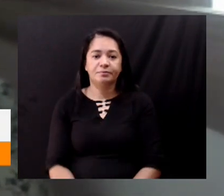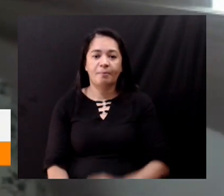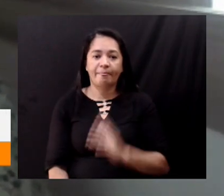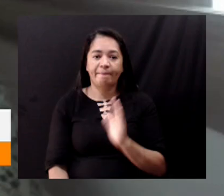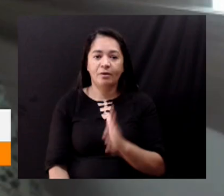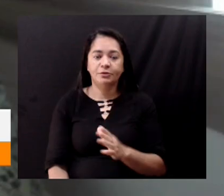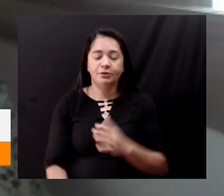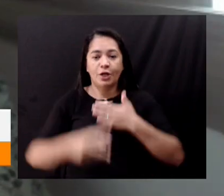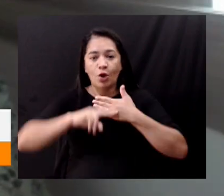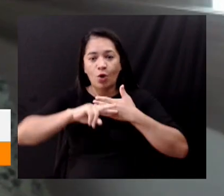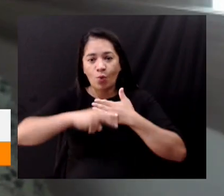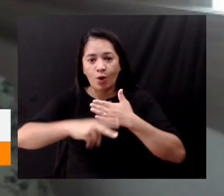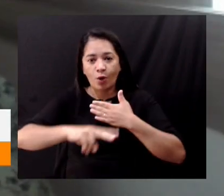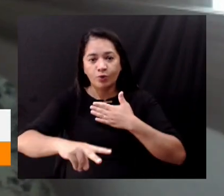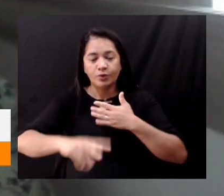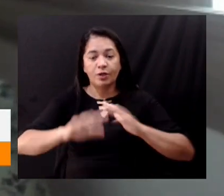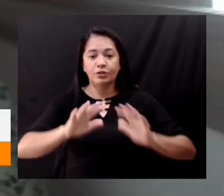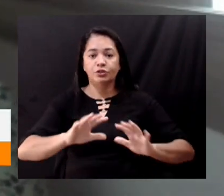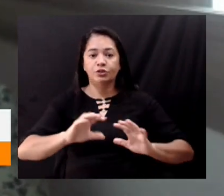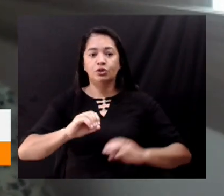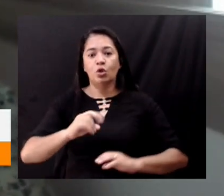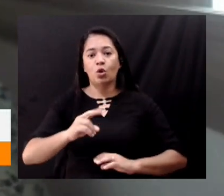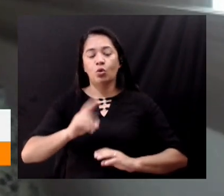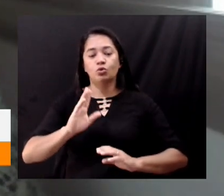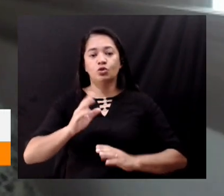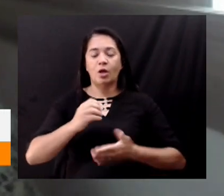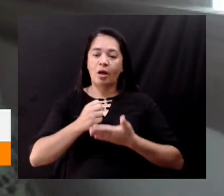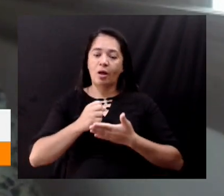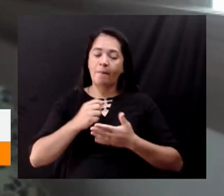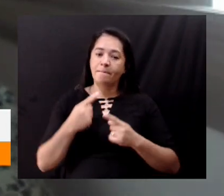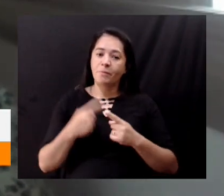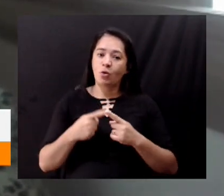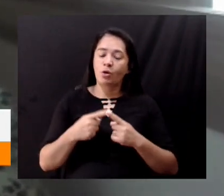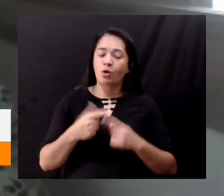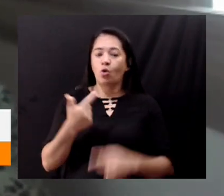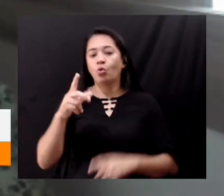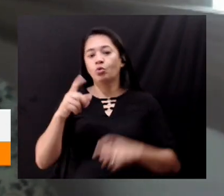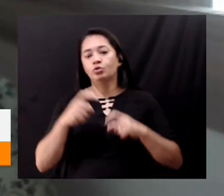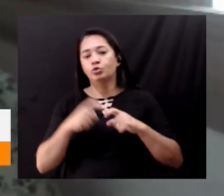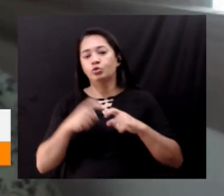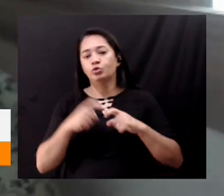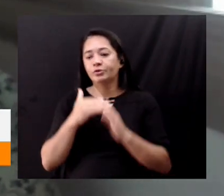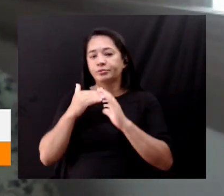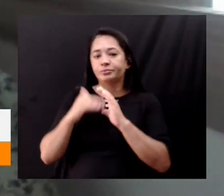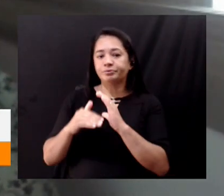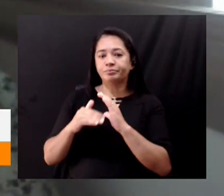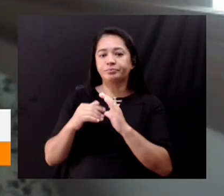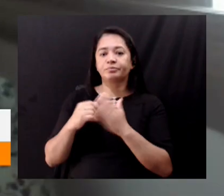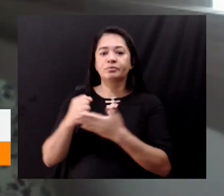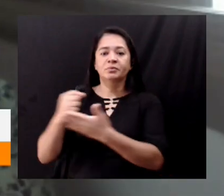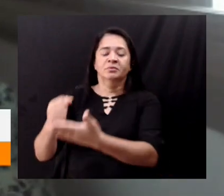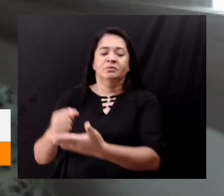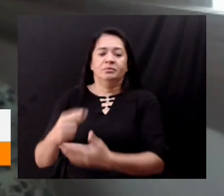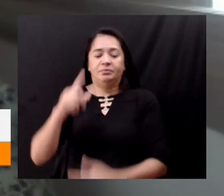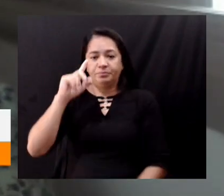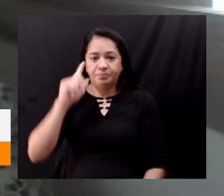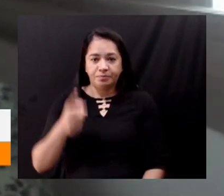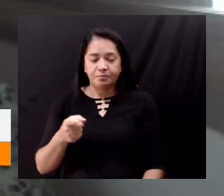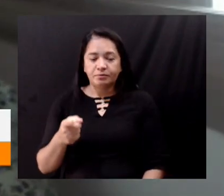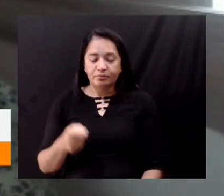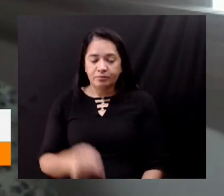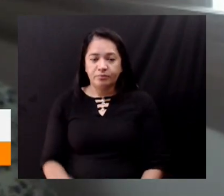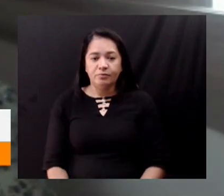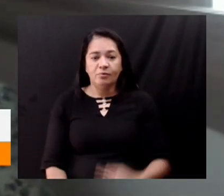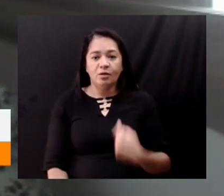até encaminhados, né, por outros profissionais, nutricionistas, médicos, porque quando a gente fala, né, de